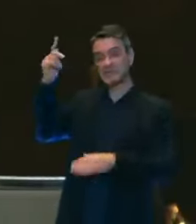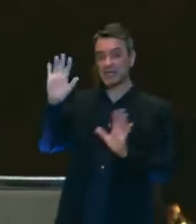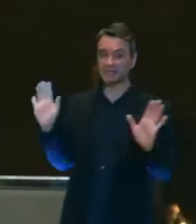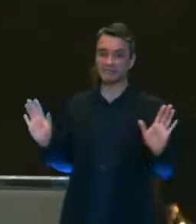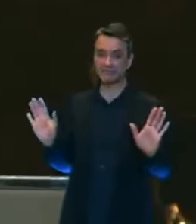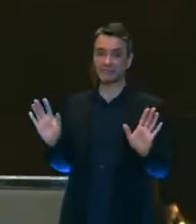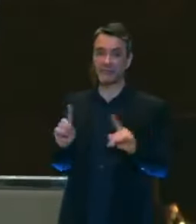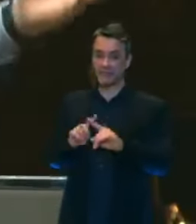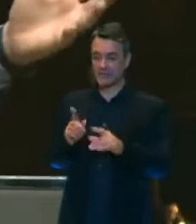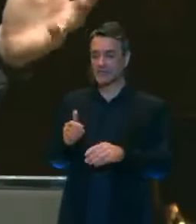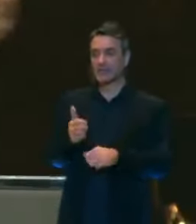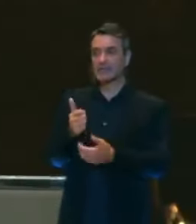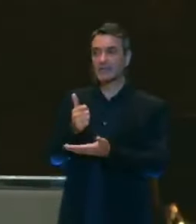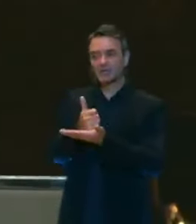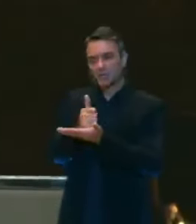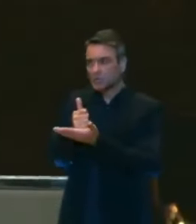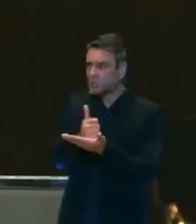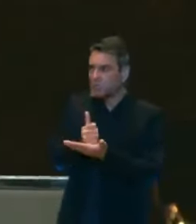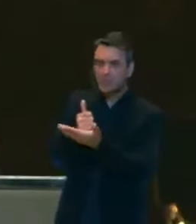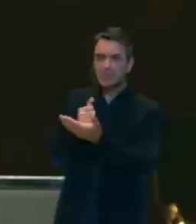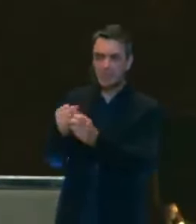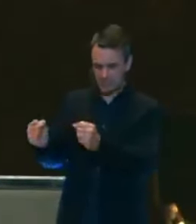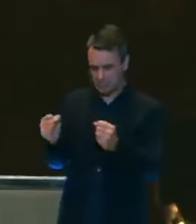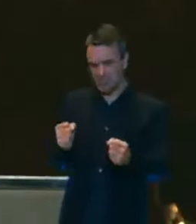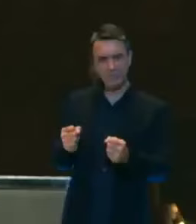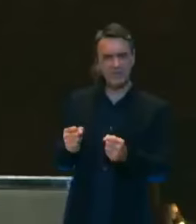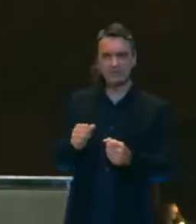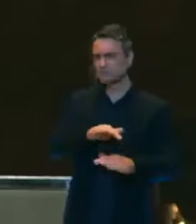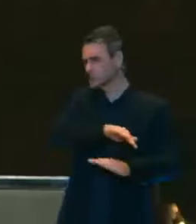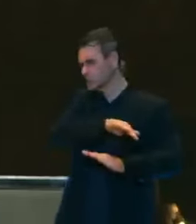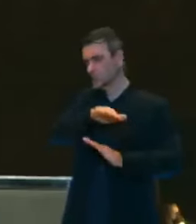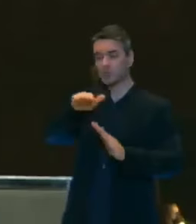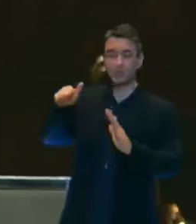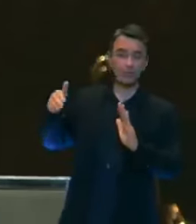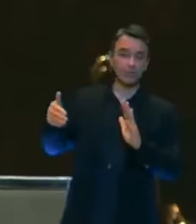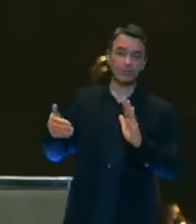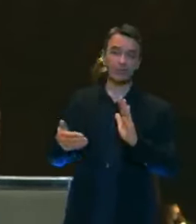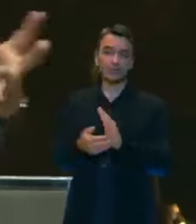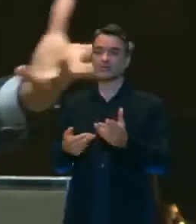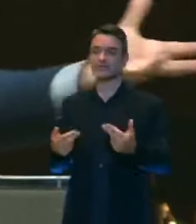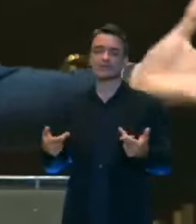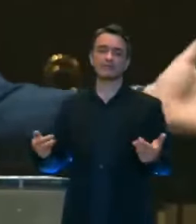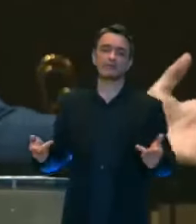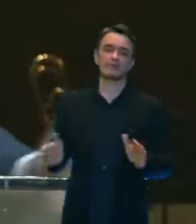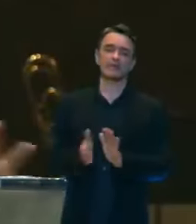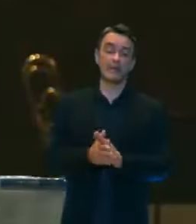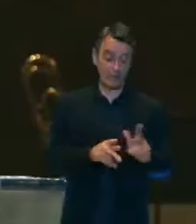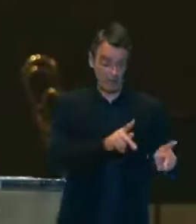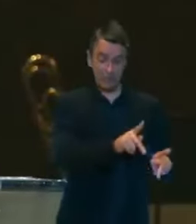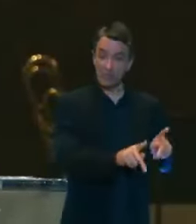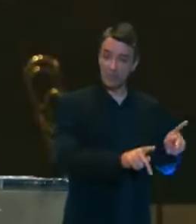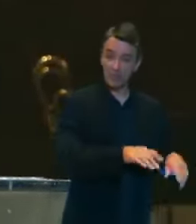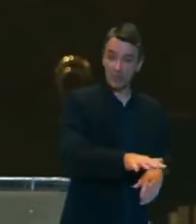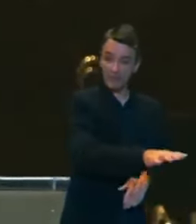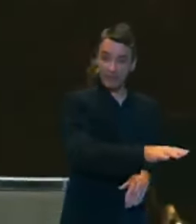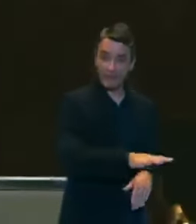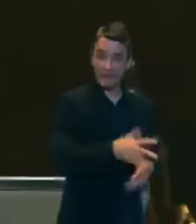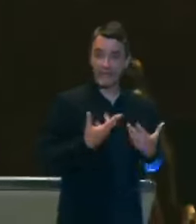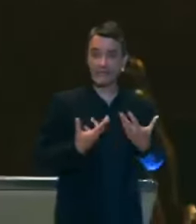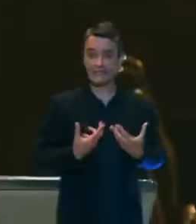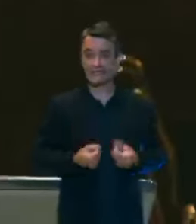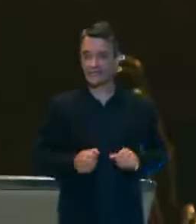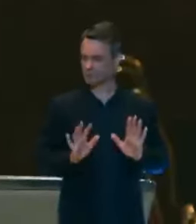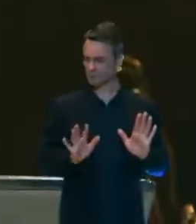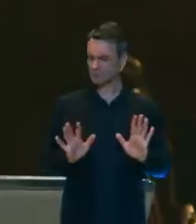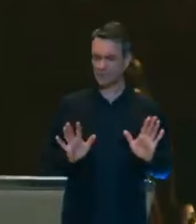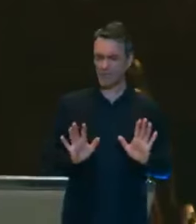poder sobre tudo, sobre todas as esferas de poder. O povo está cansado, como a gente volta para casa? Não se